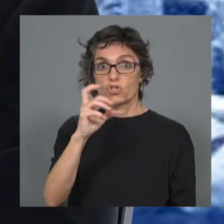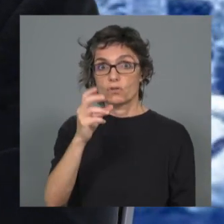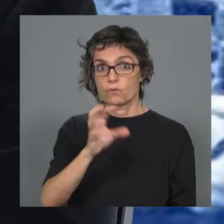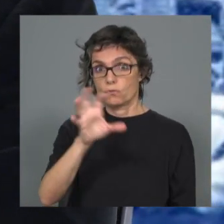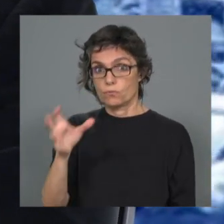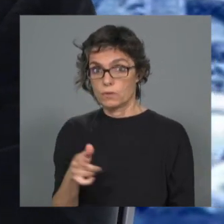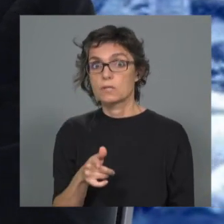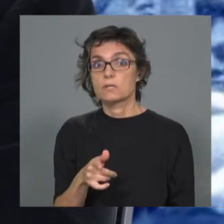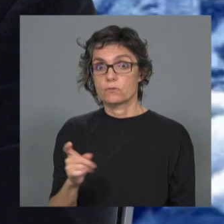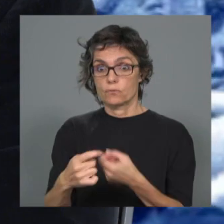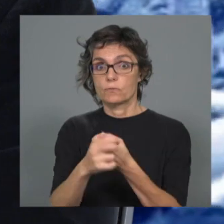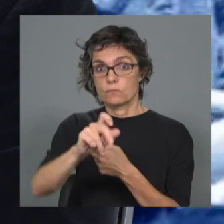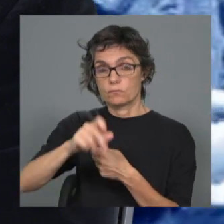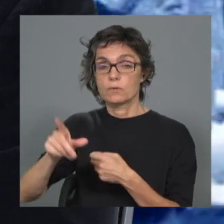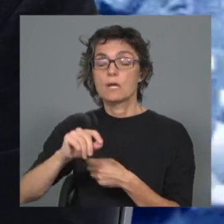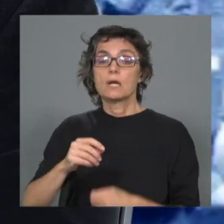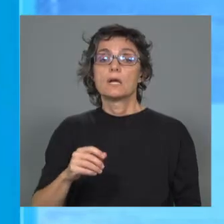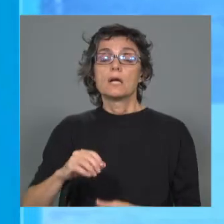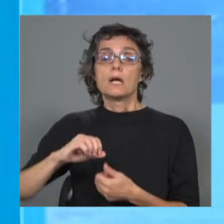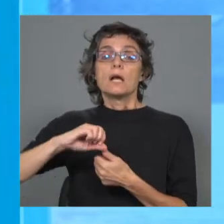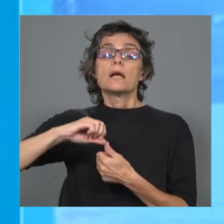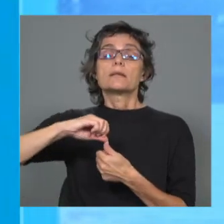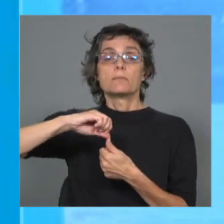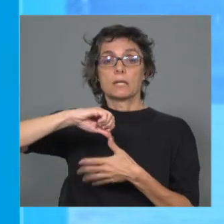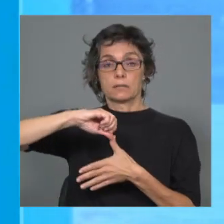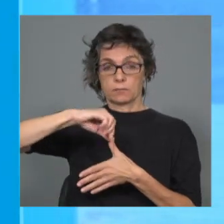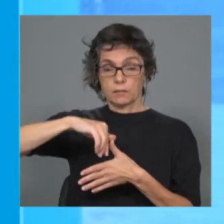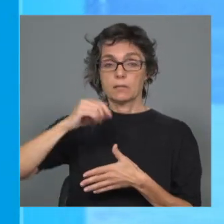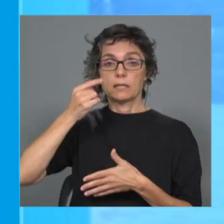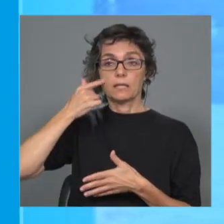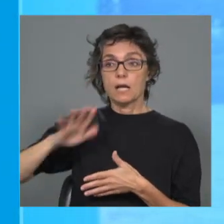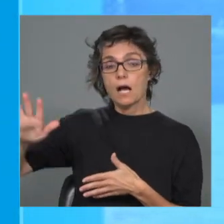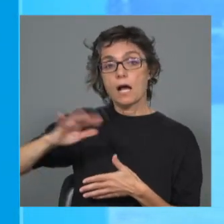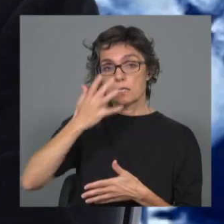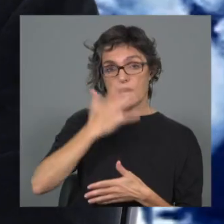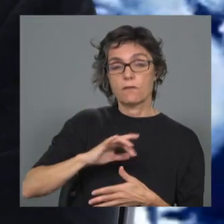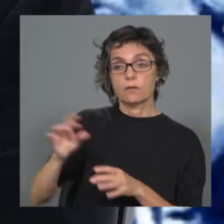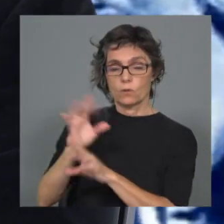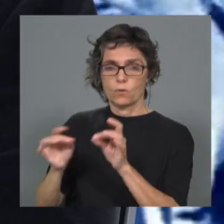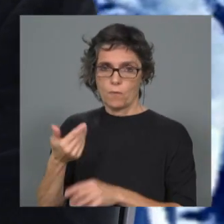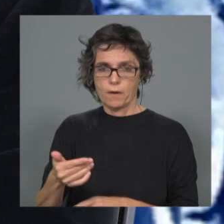locais em 18 países. Também na América Latina. Da América Latina, a Ásia, a África e a Europa.